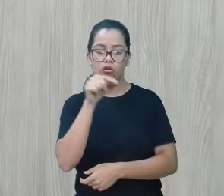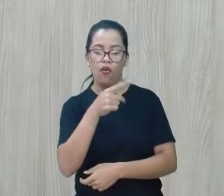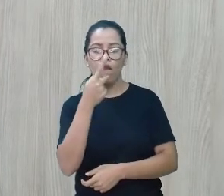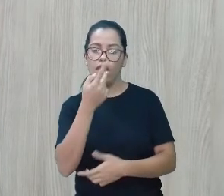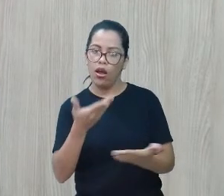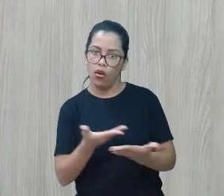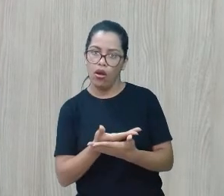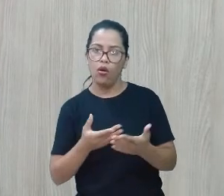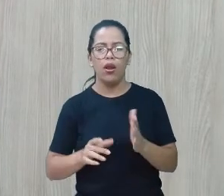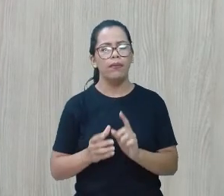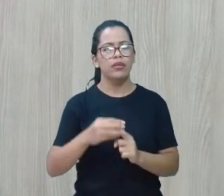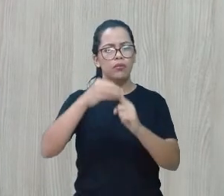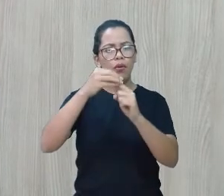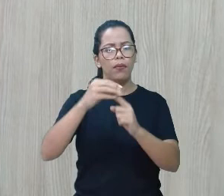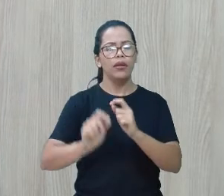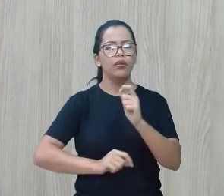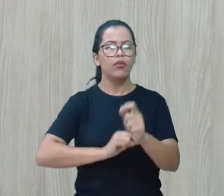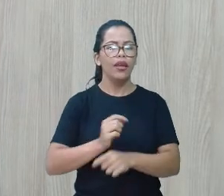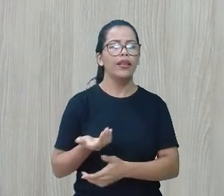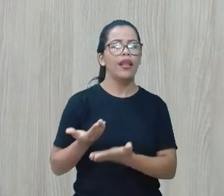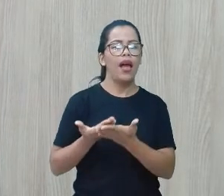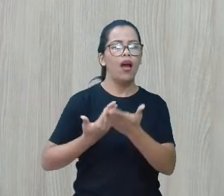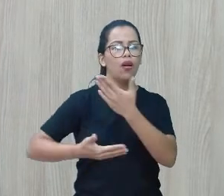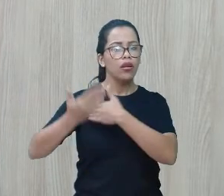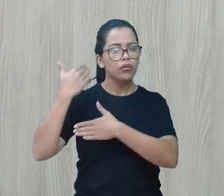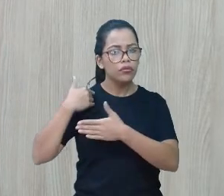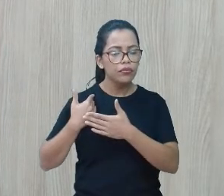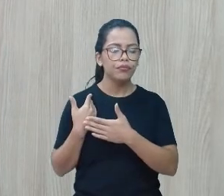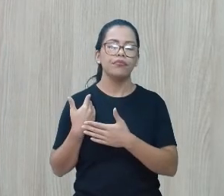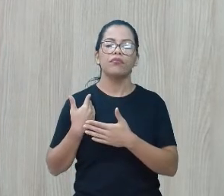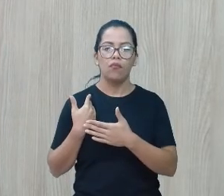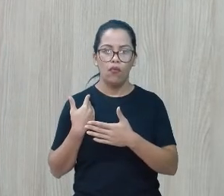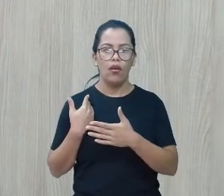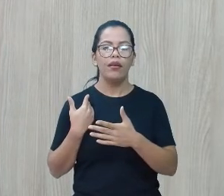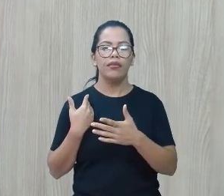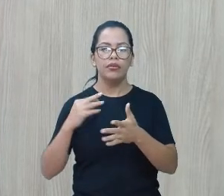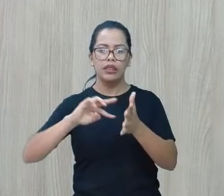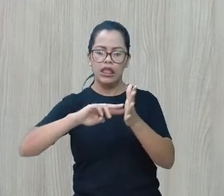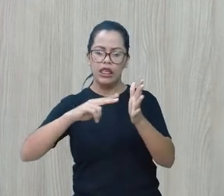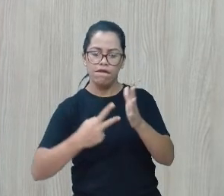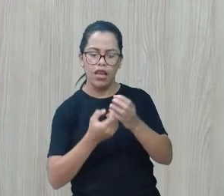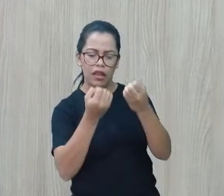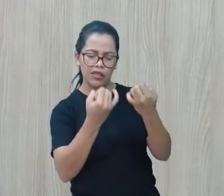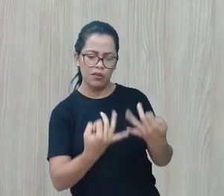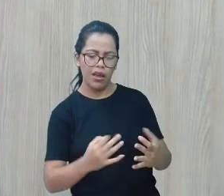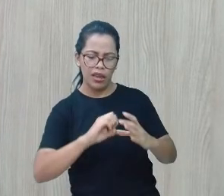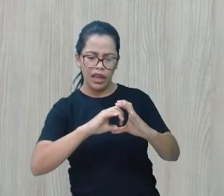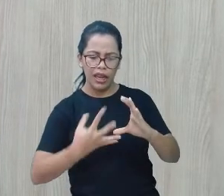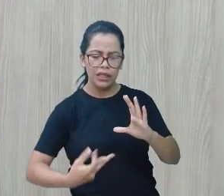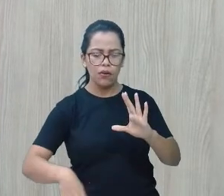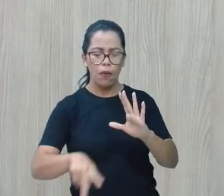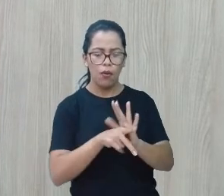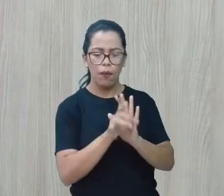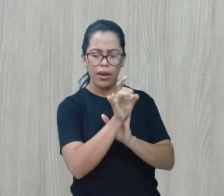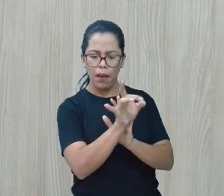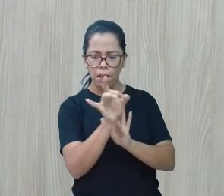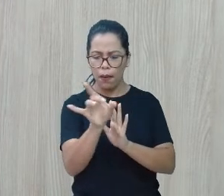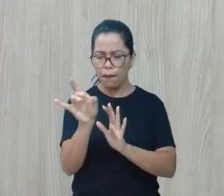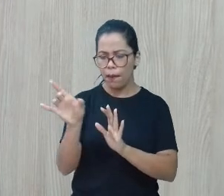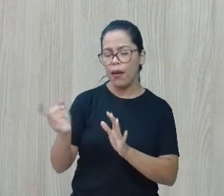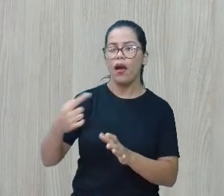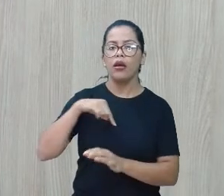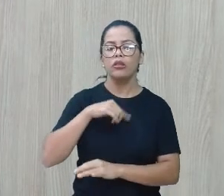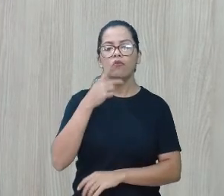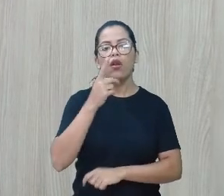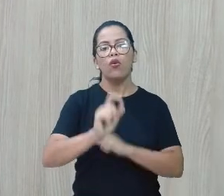na aula de ontem, né, explicando cada termo, o significado de cada ângulo, a característica de cada um deles, e a gente falou